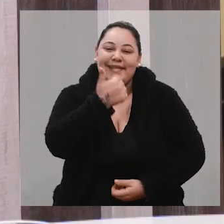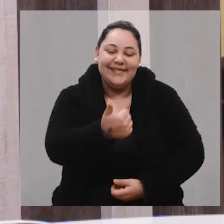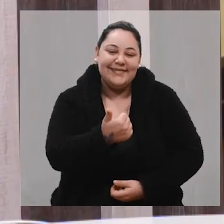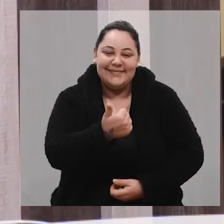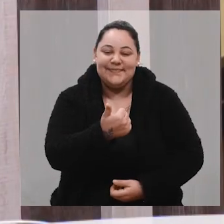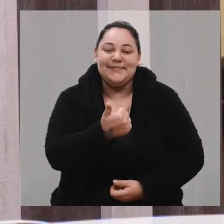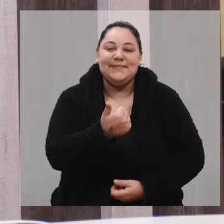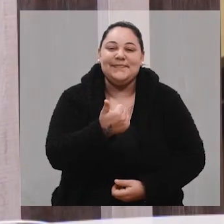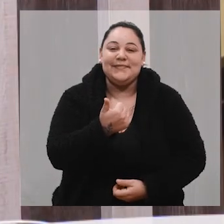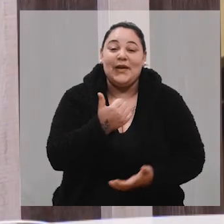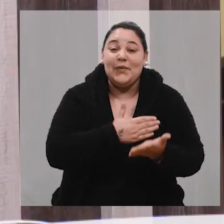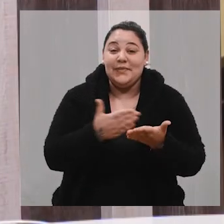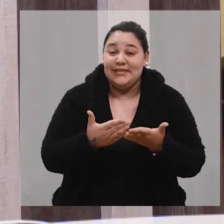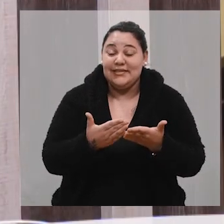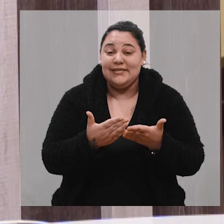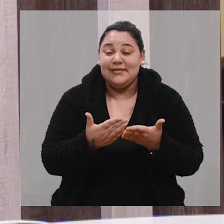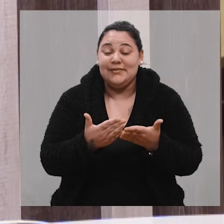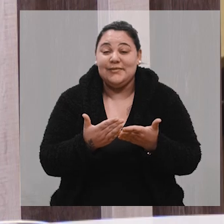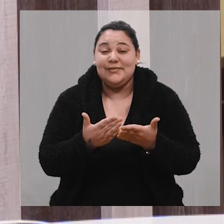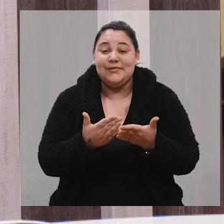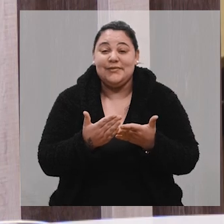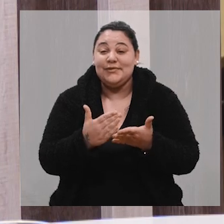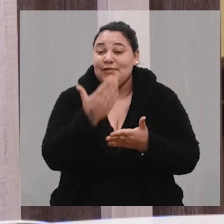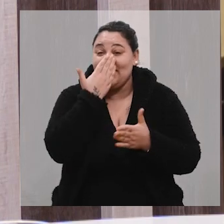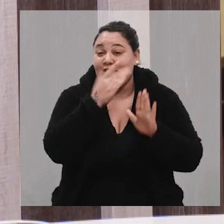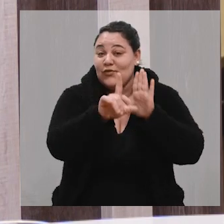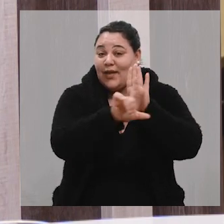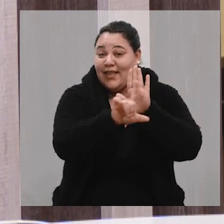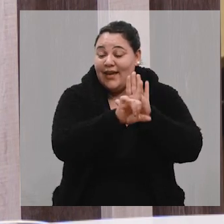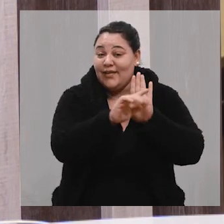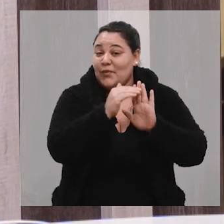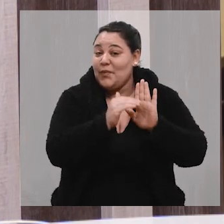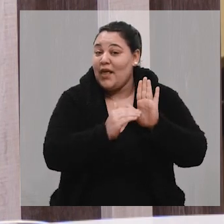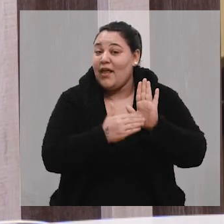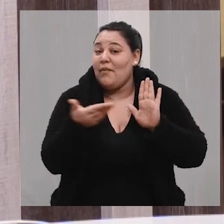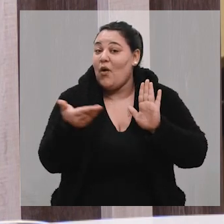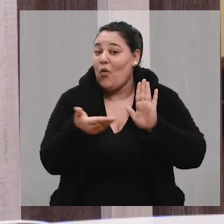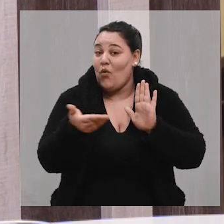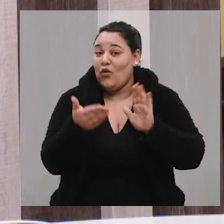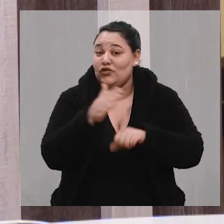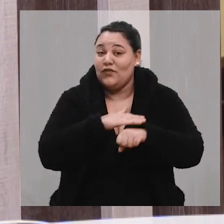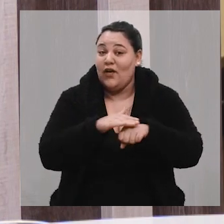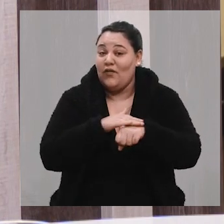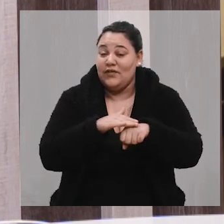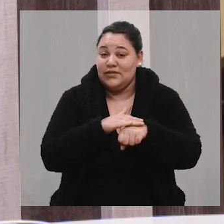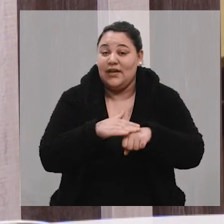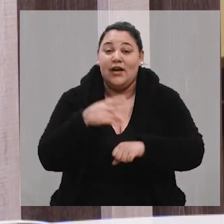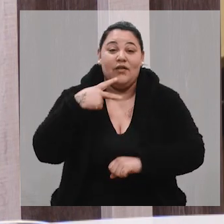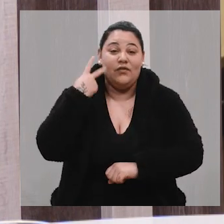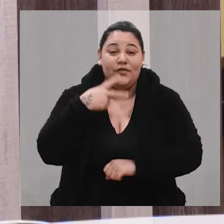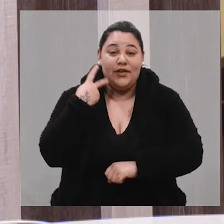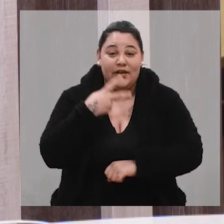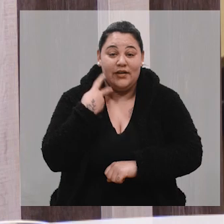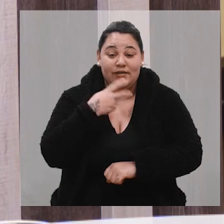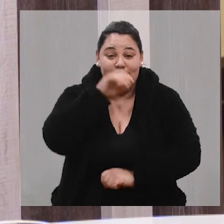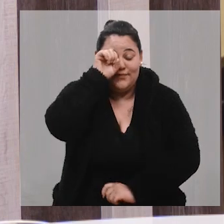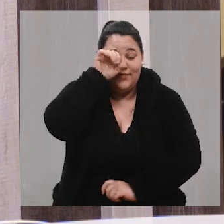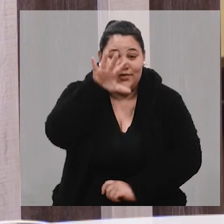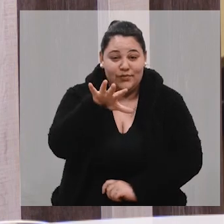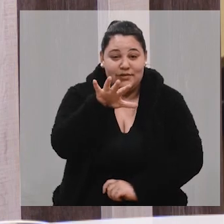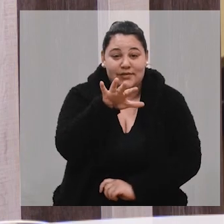Olá, está começando mais um De Frente com a Lei e no programa de hoje conversaremos com o vereador Elisandro Fiuza,